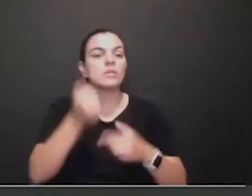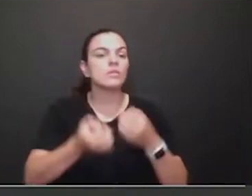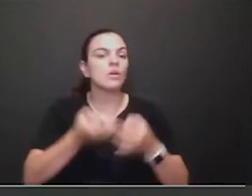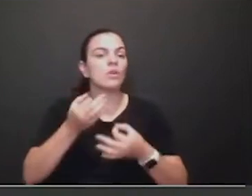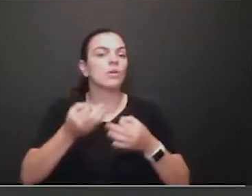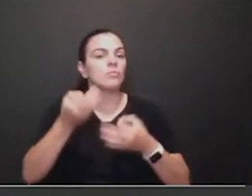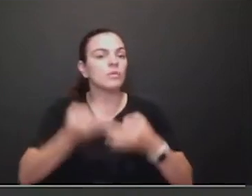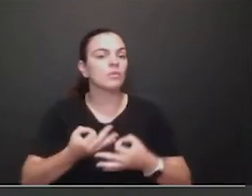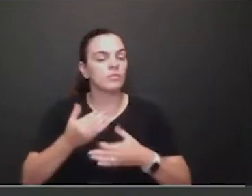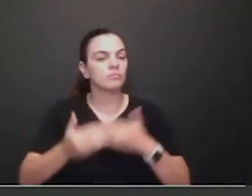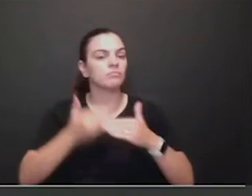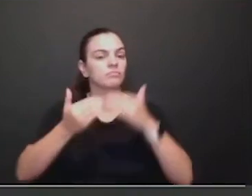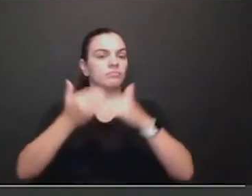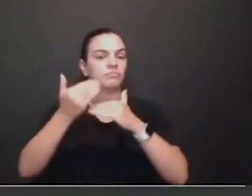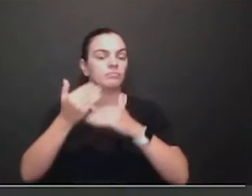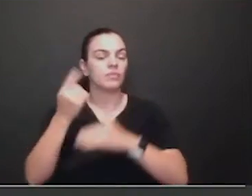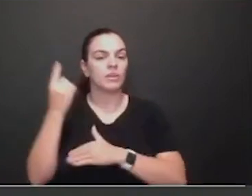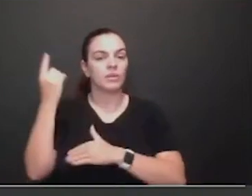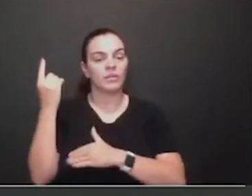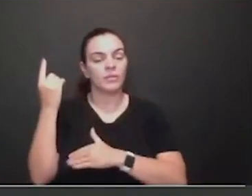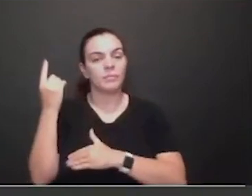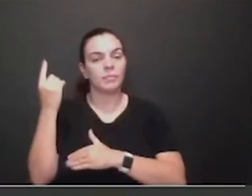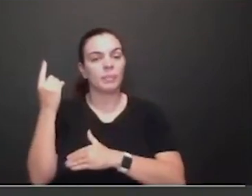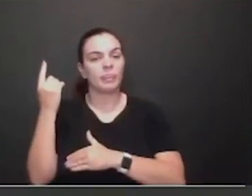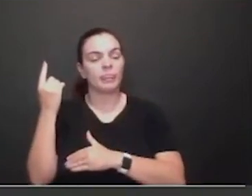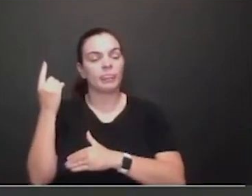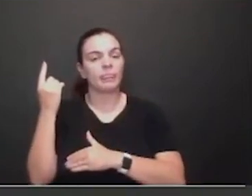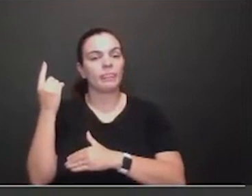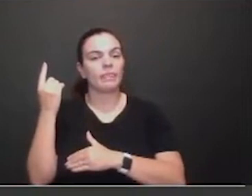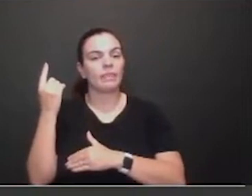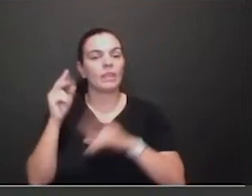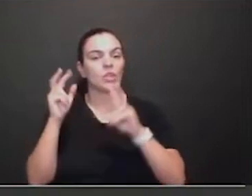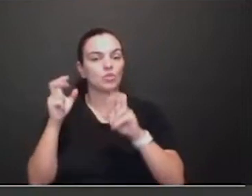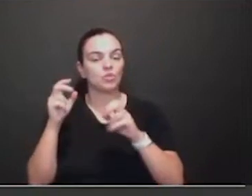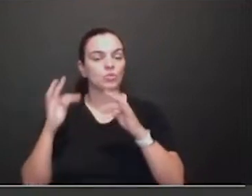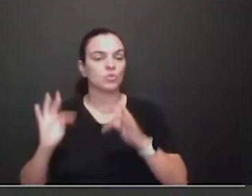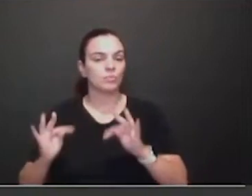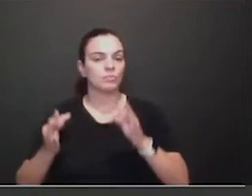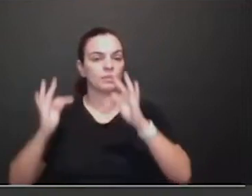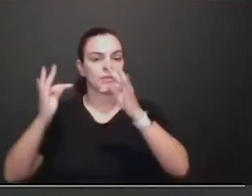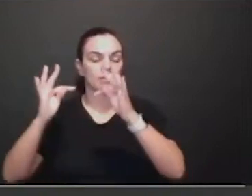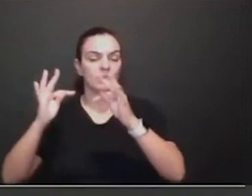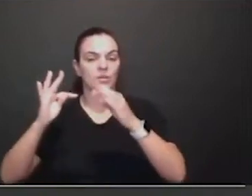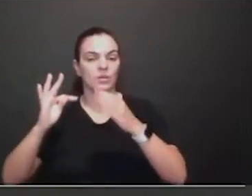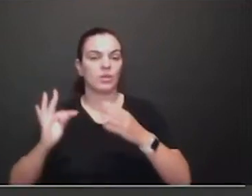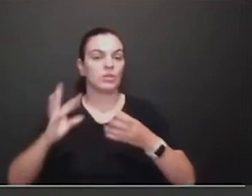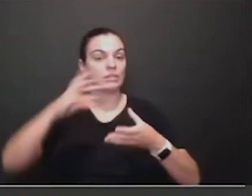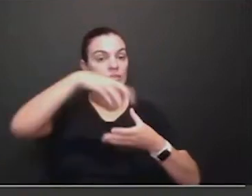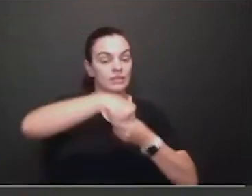Curitiba que não dorme, quando a gente fala de integrar tecnologia aos serviços, a gente tem 5